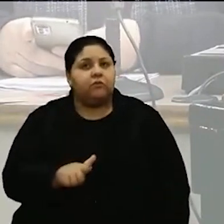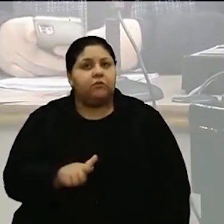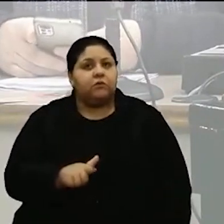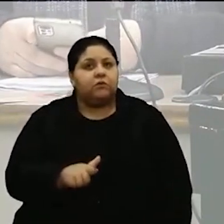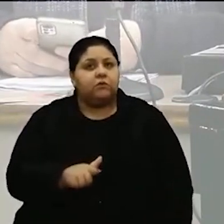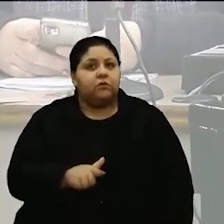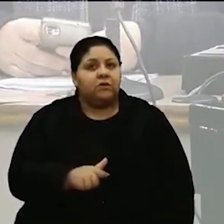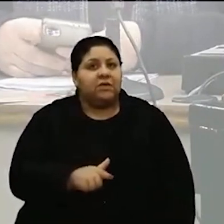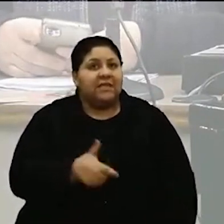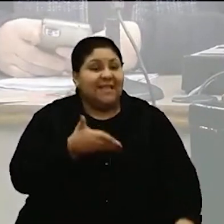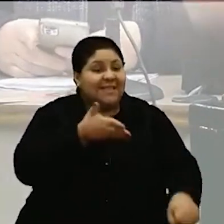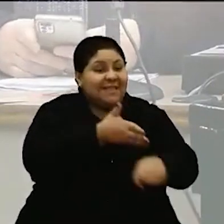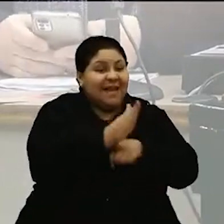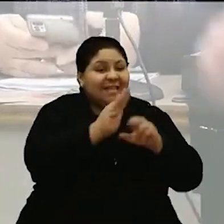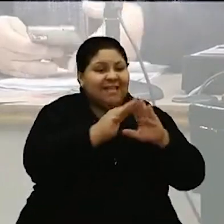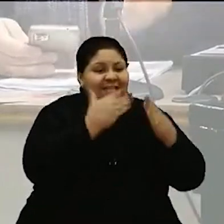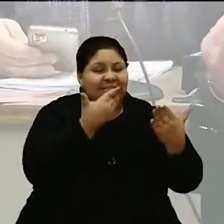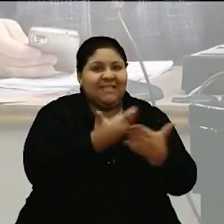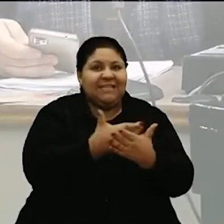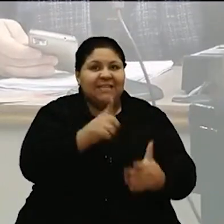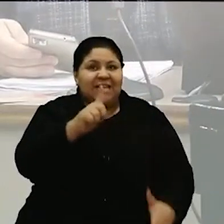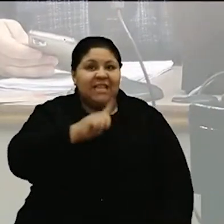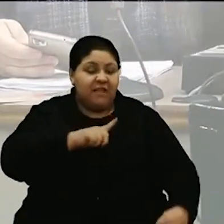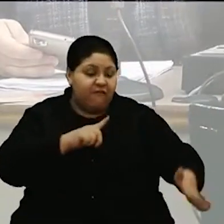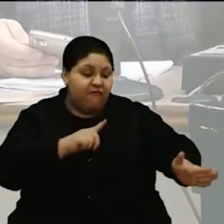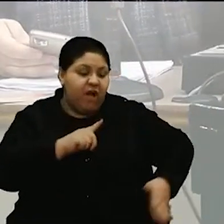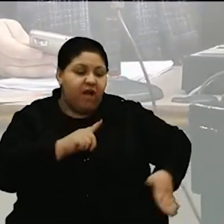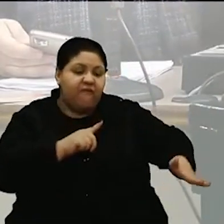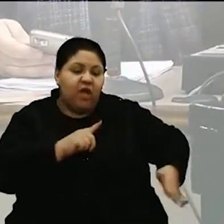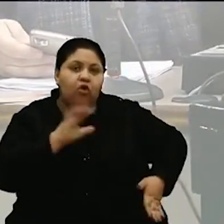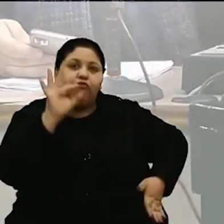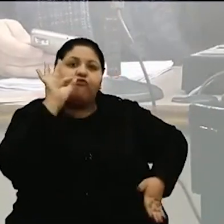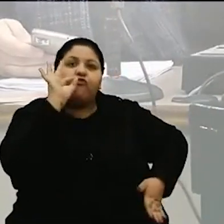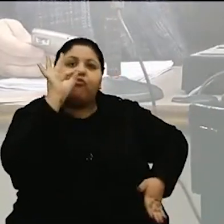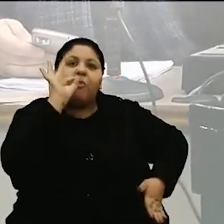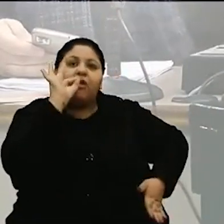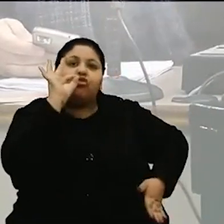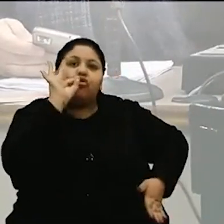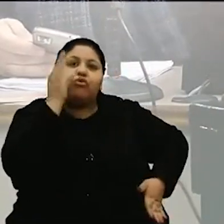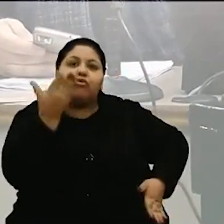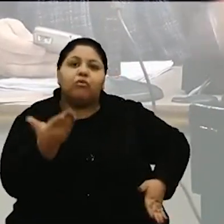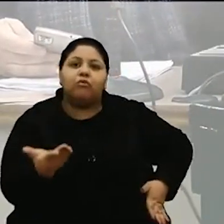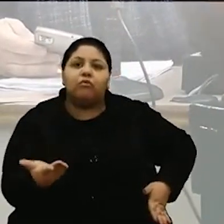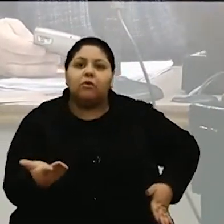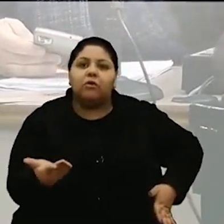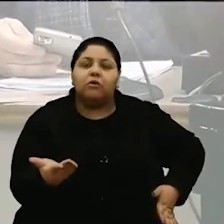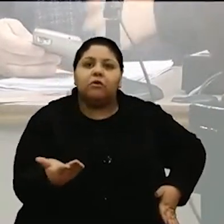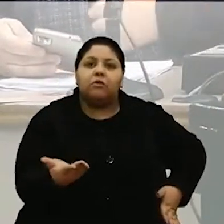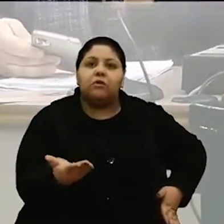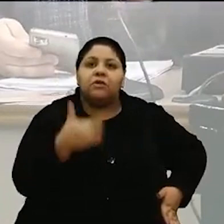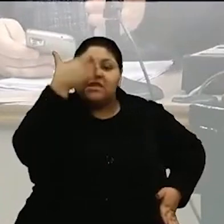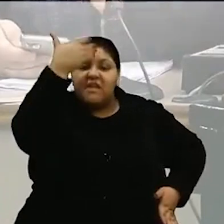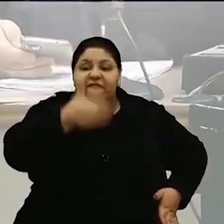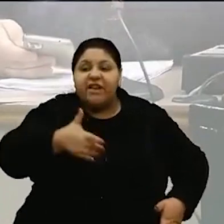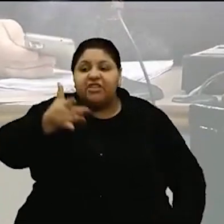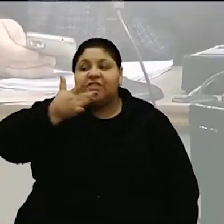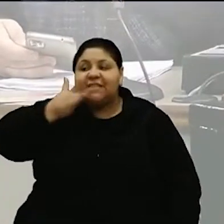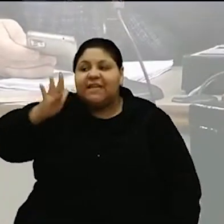das escolas vai ter chinelo fumando, vereador Scalco. Droga na frente das